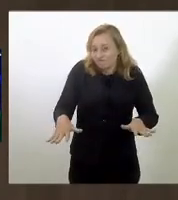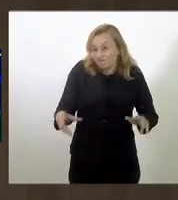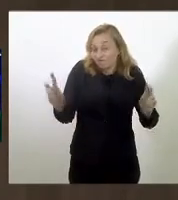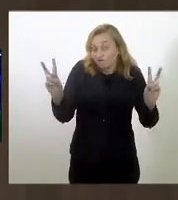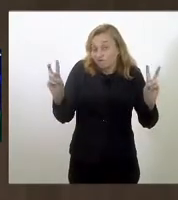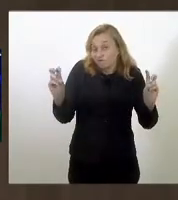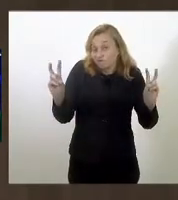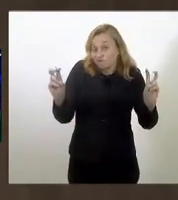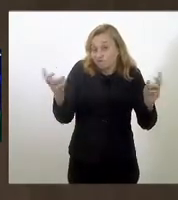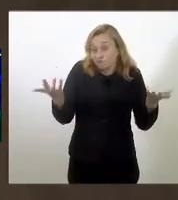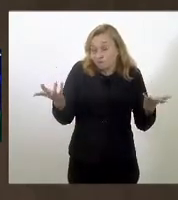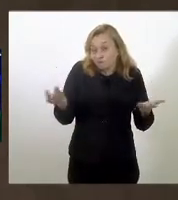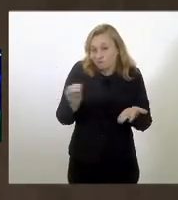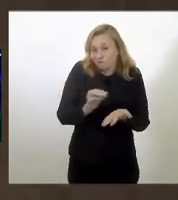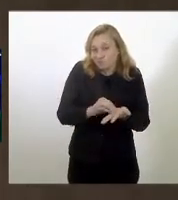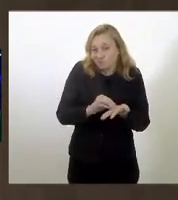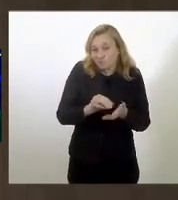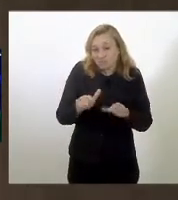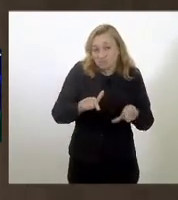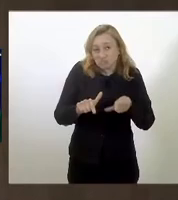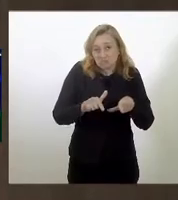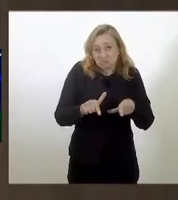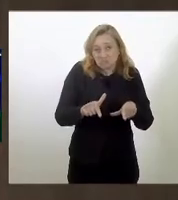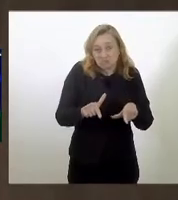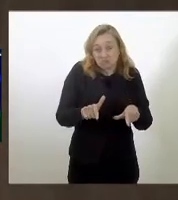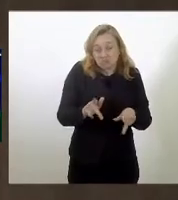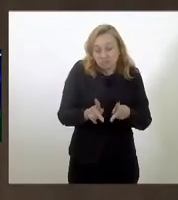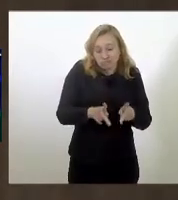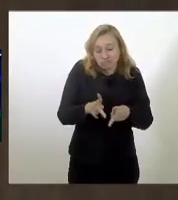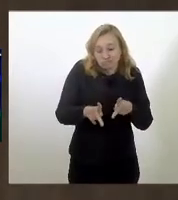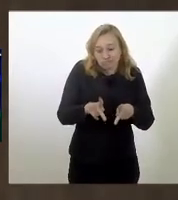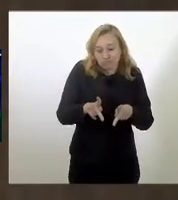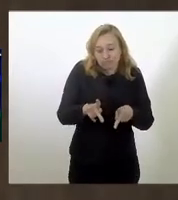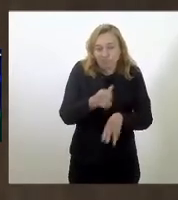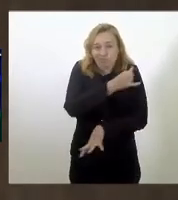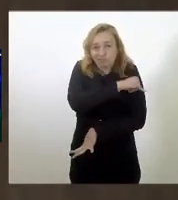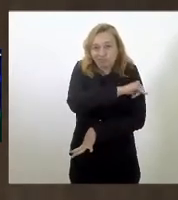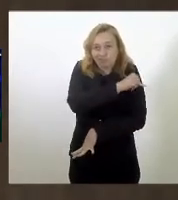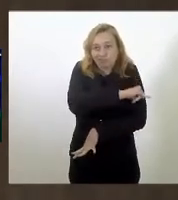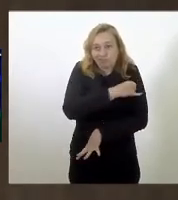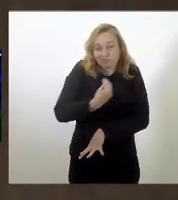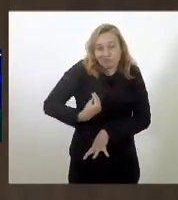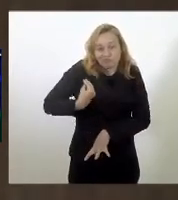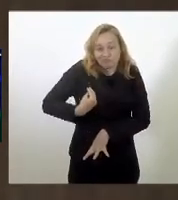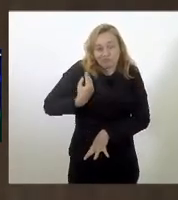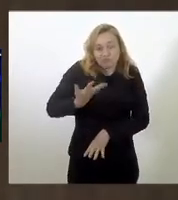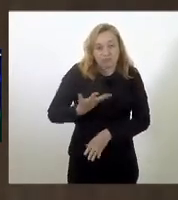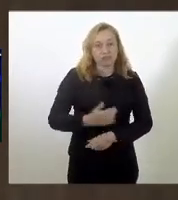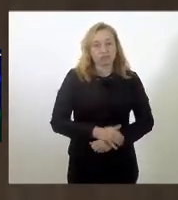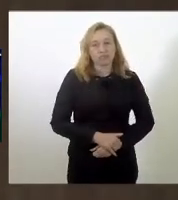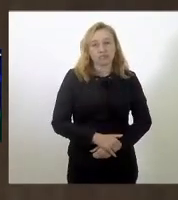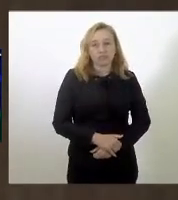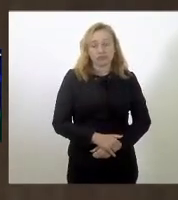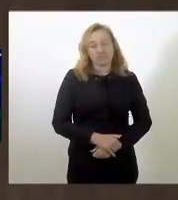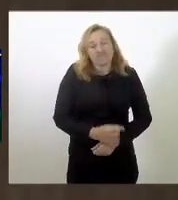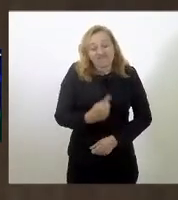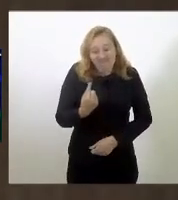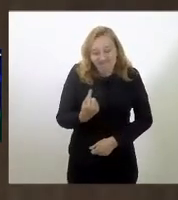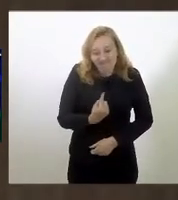de desemprego que a população carioca e fluminense está vivendo, a